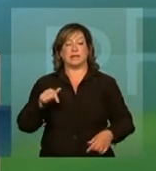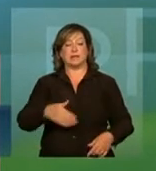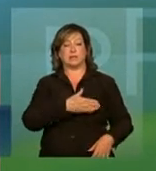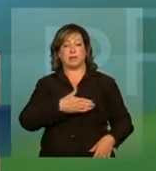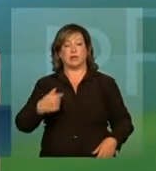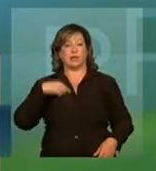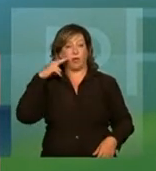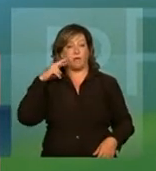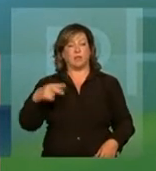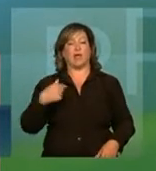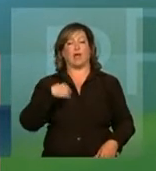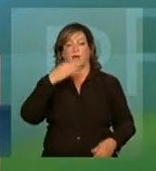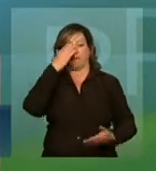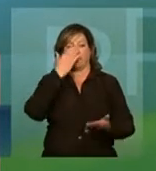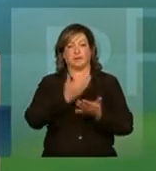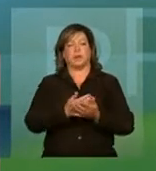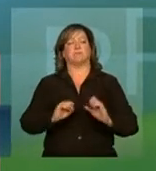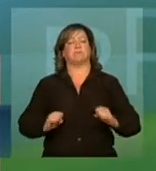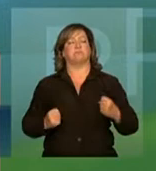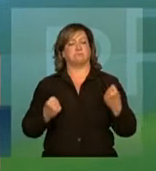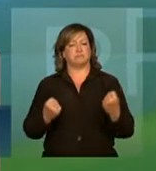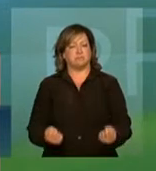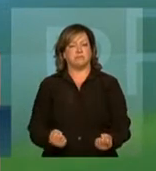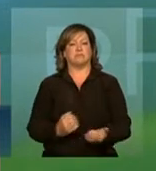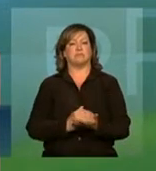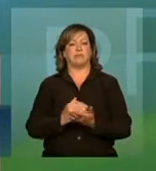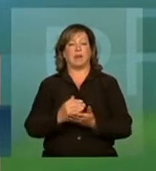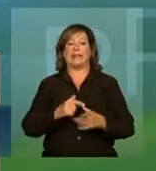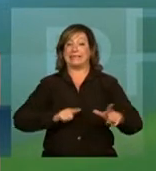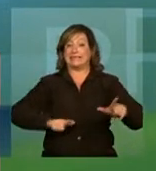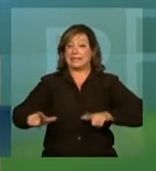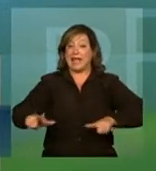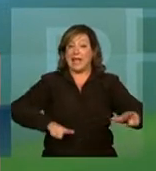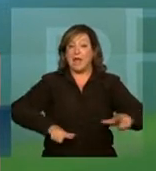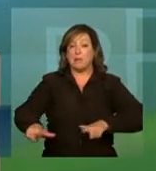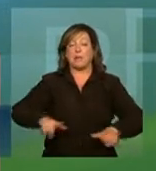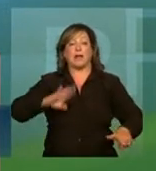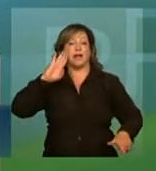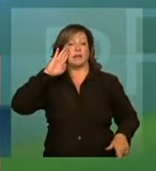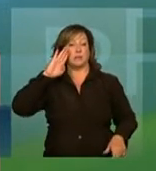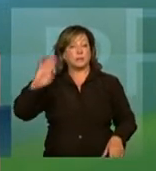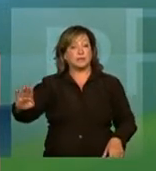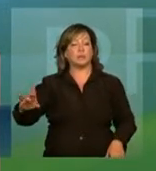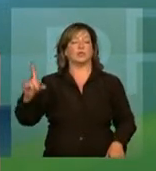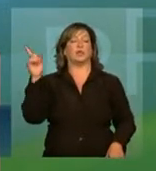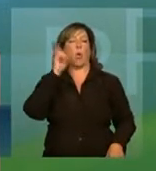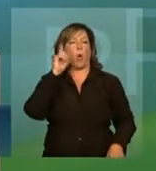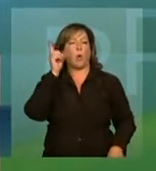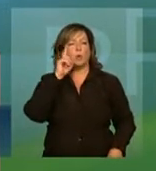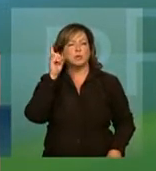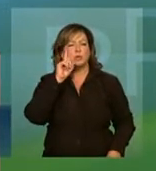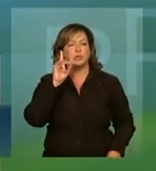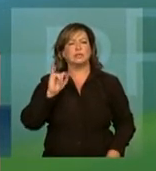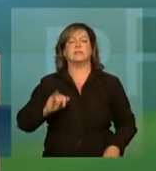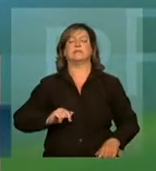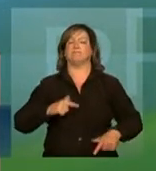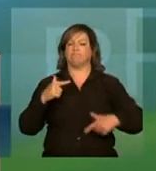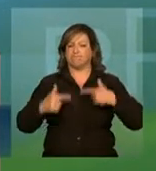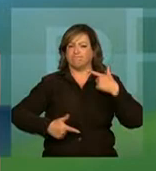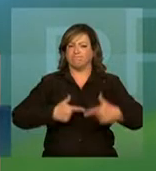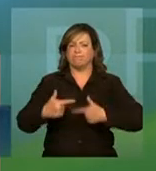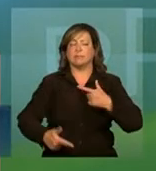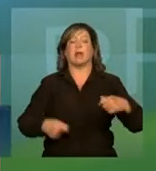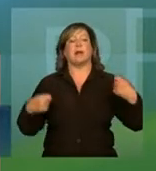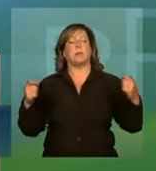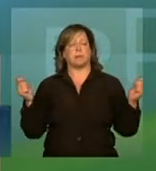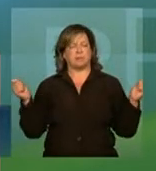reforçar a minha crença de que, com trabalho, muito trabalho, trabalho diário, cotidiano, é possível colocarmos